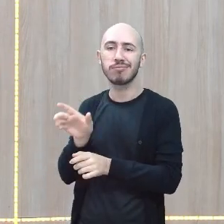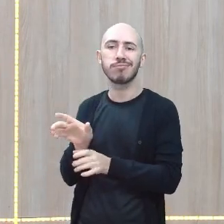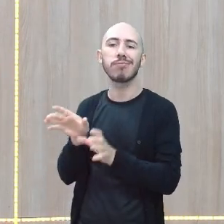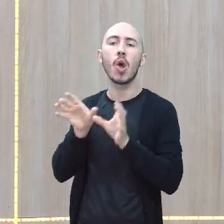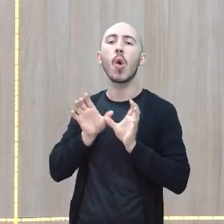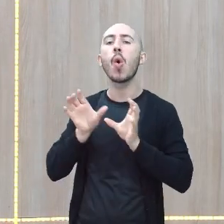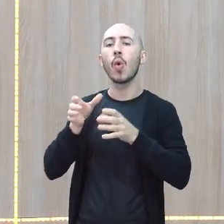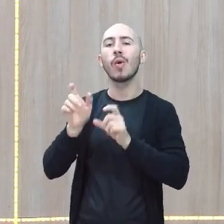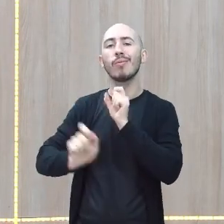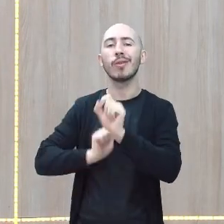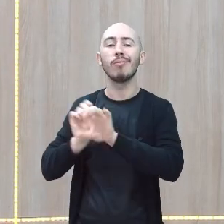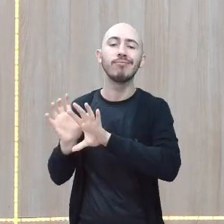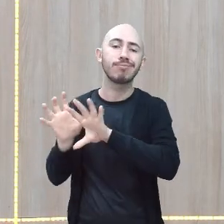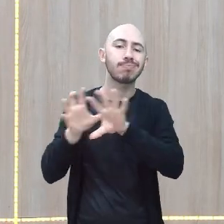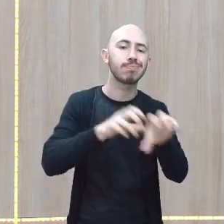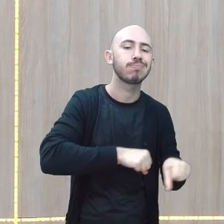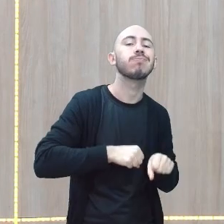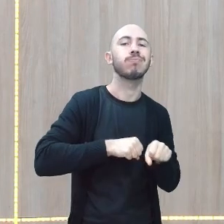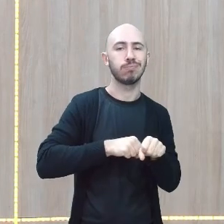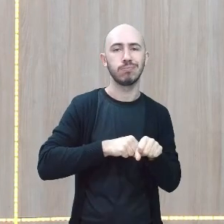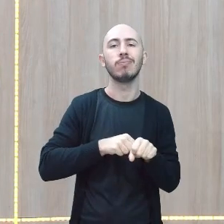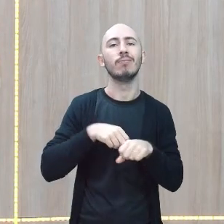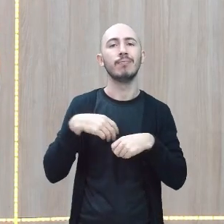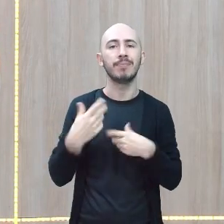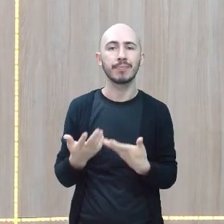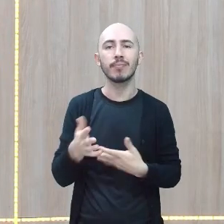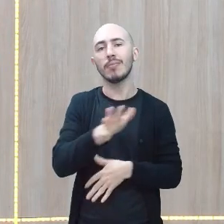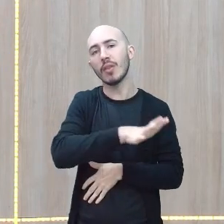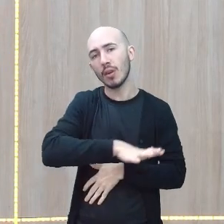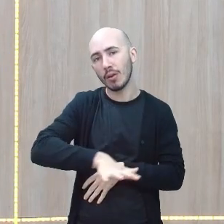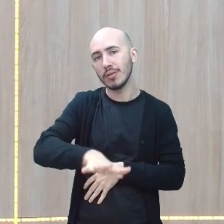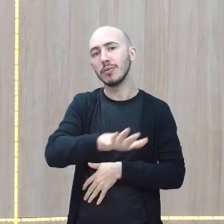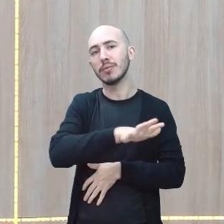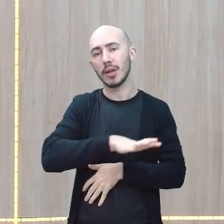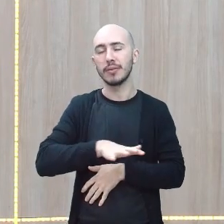se arvoravam em invadir aquele território,